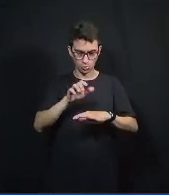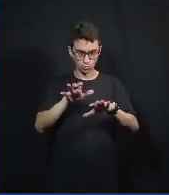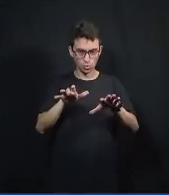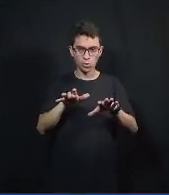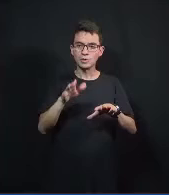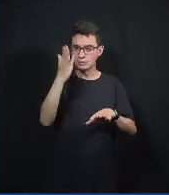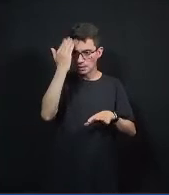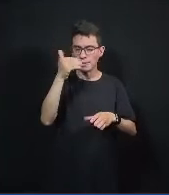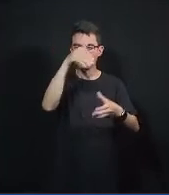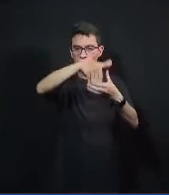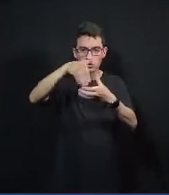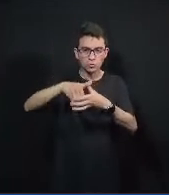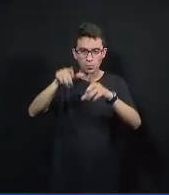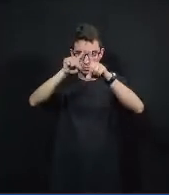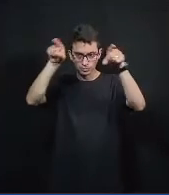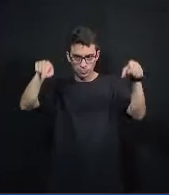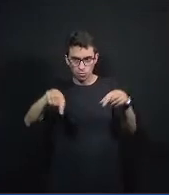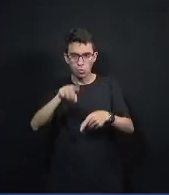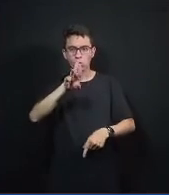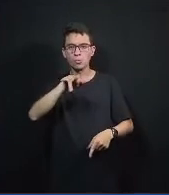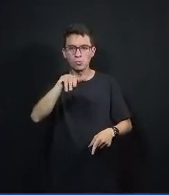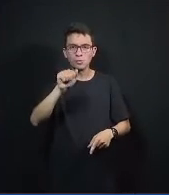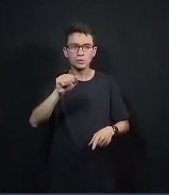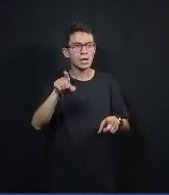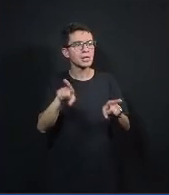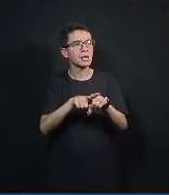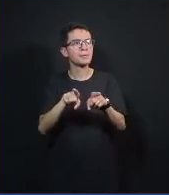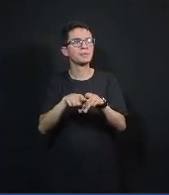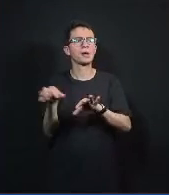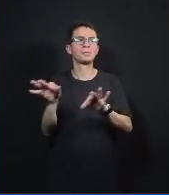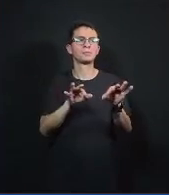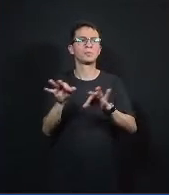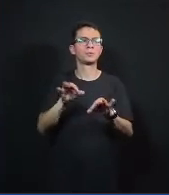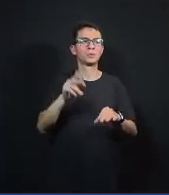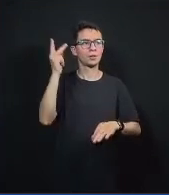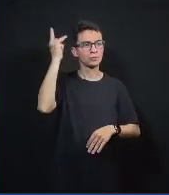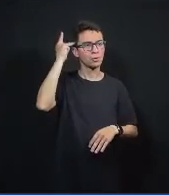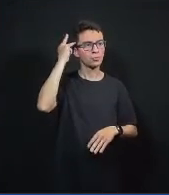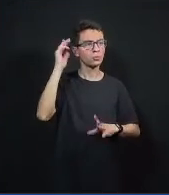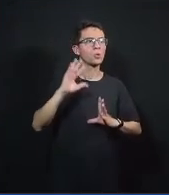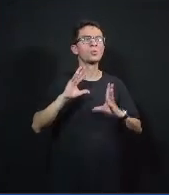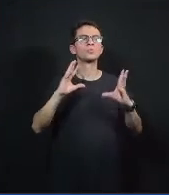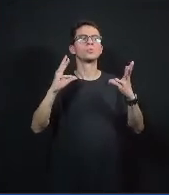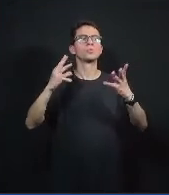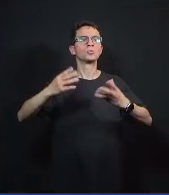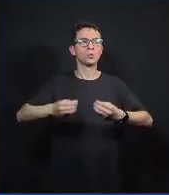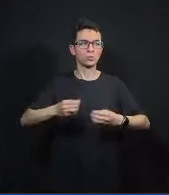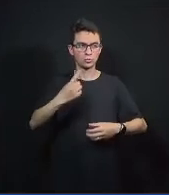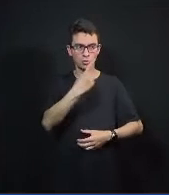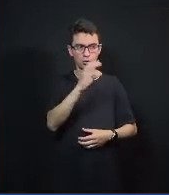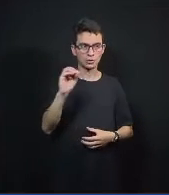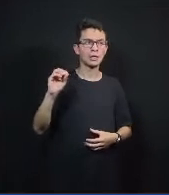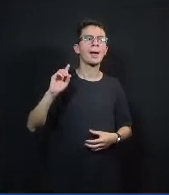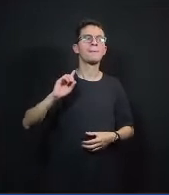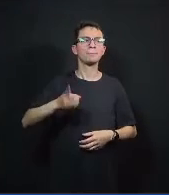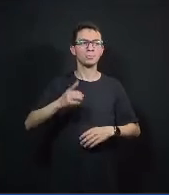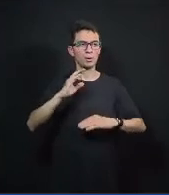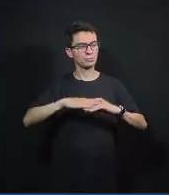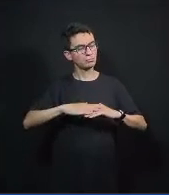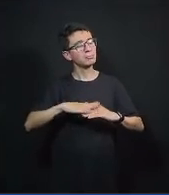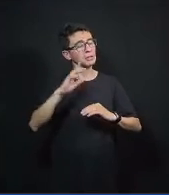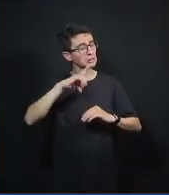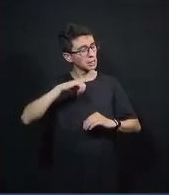eleição, fazer a gestão da instalação das sessões eleitorais. No estado de São Paulo, nós temos 10 mil locais de votação e cerca de 90 mil sessões